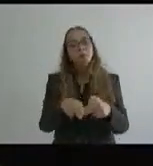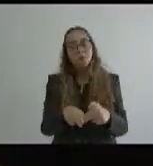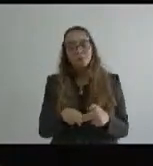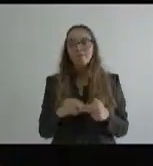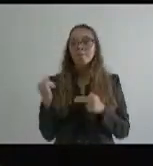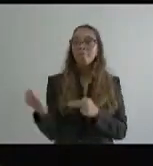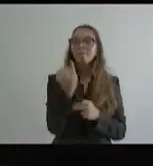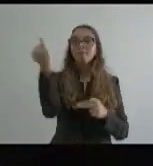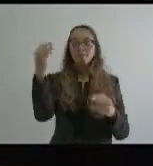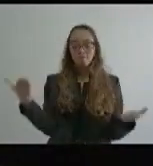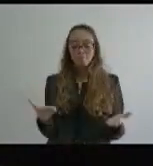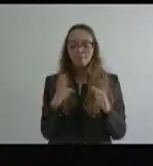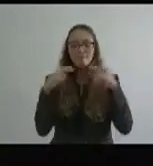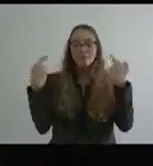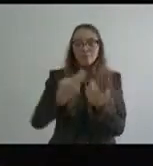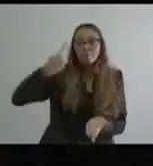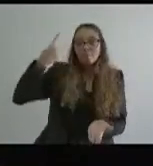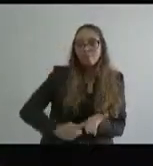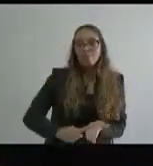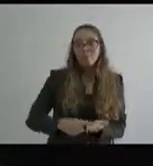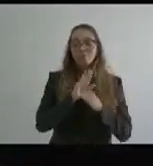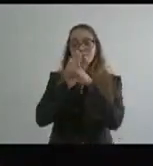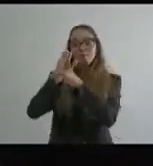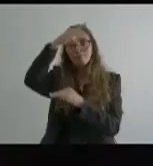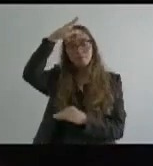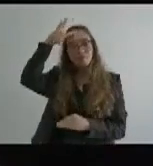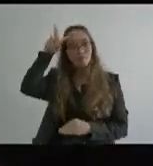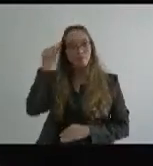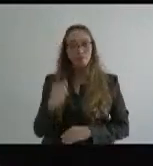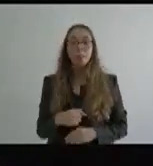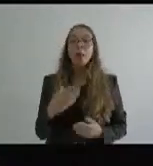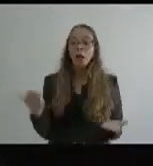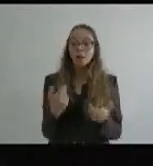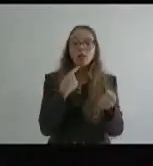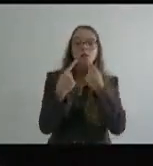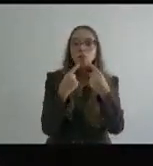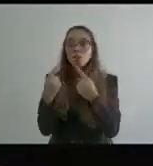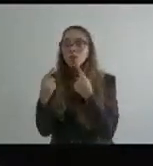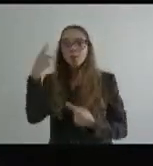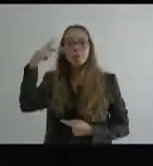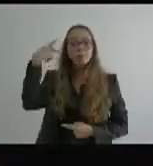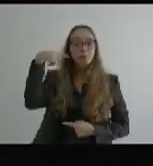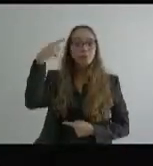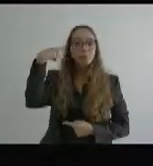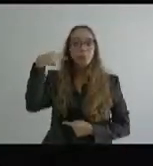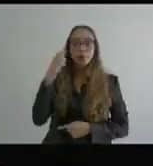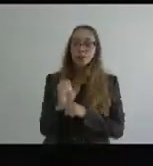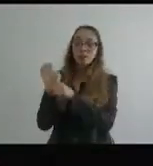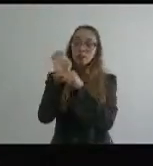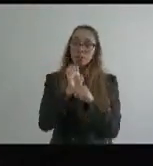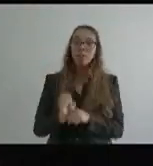nosso Pacto por Mato Grosso, onde nós discutimos políticas de Estado, para ajudar aqueles que futuramente irão